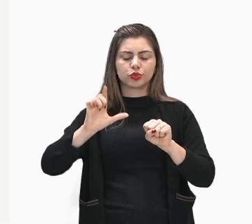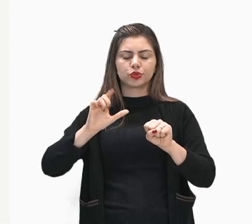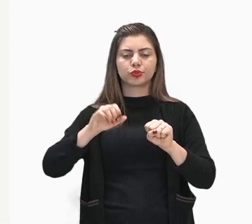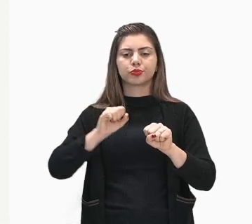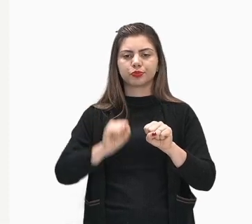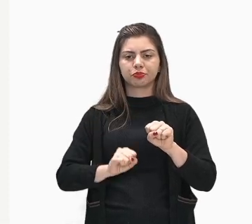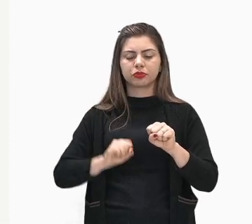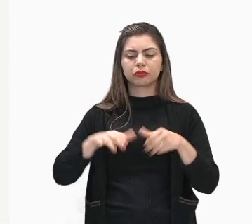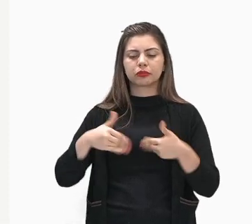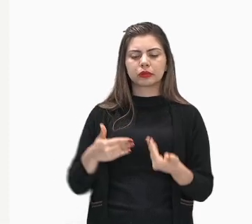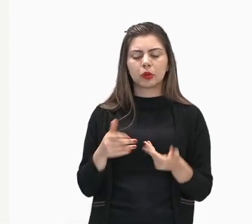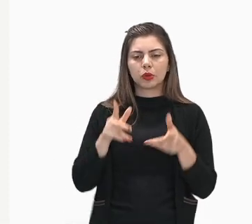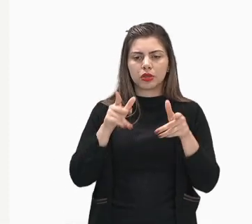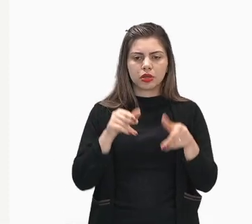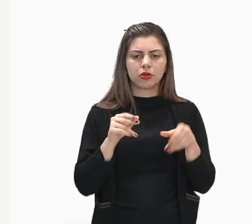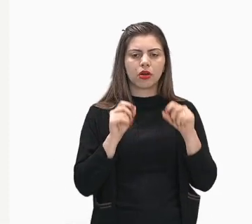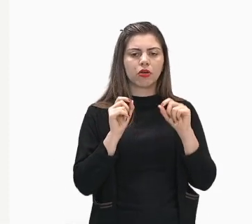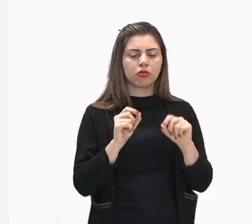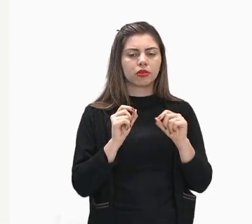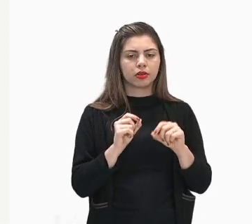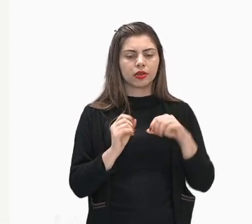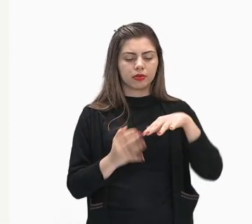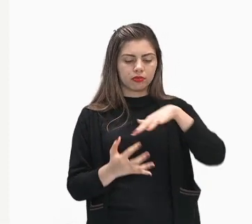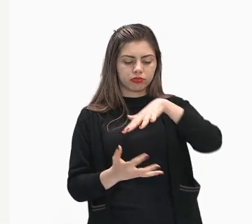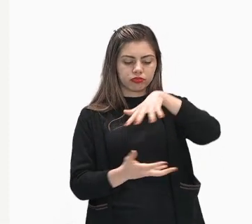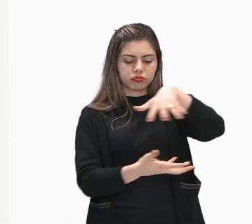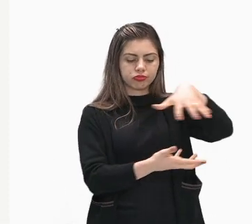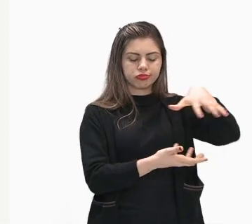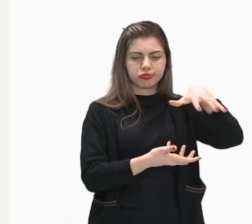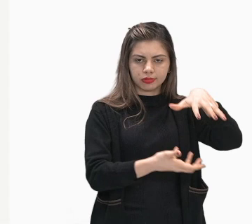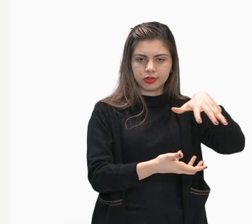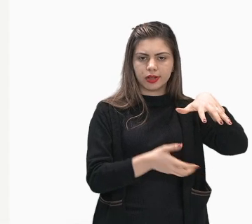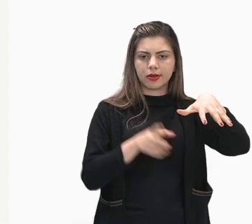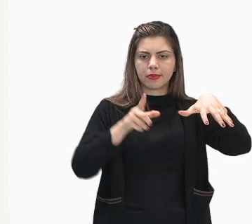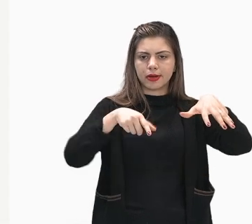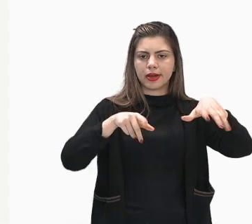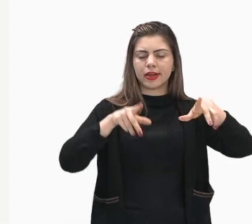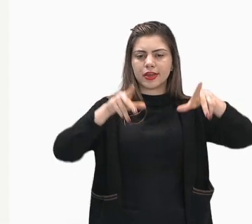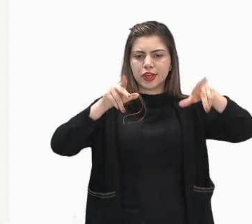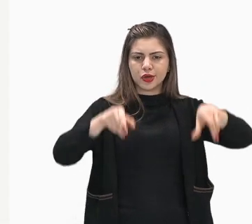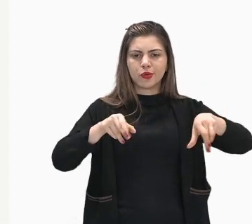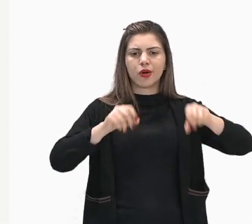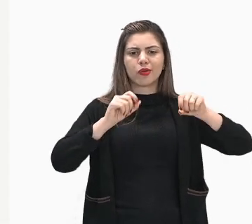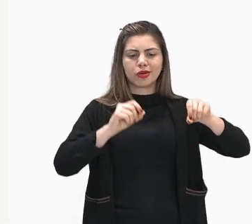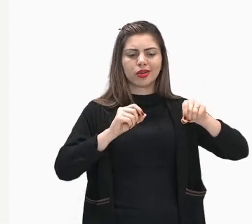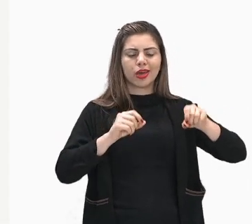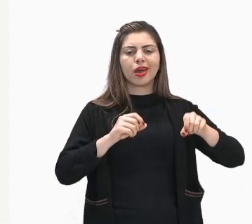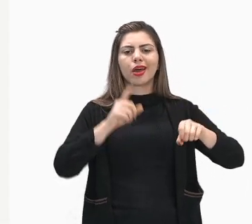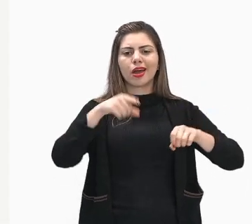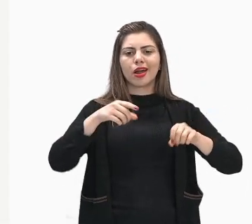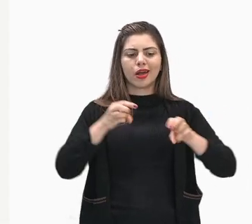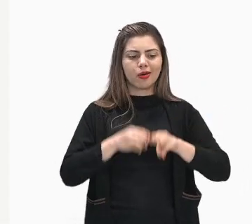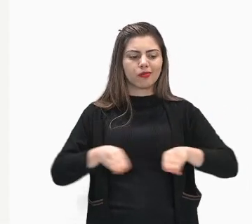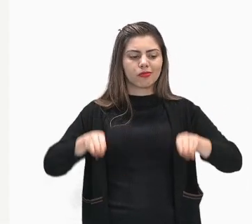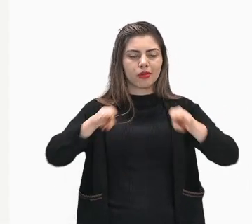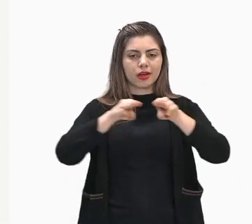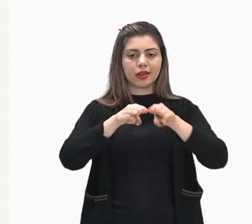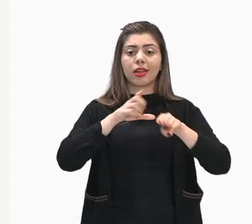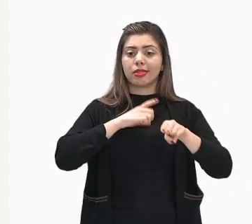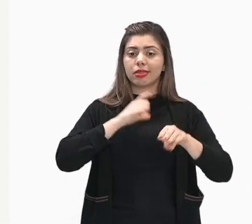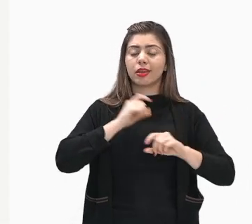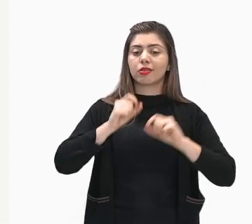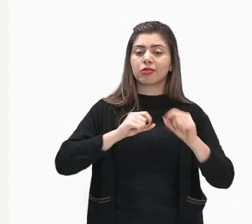pessoal, e a gente vai ver adiante, né, que a Terra ela é considerada como um enorme ímã, ela também tem seus polos